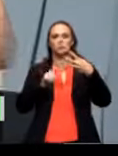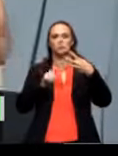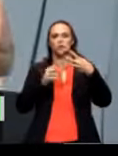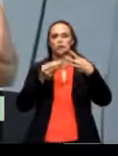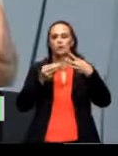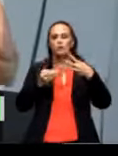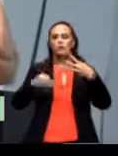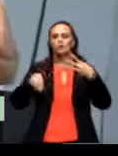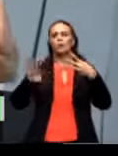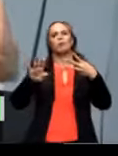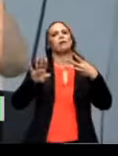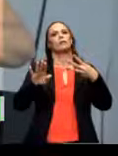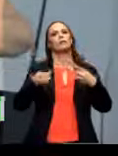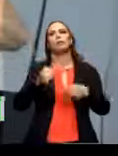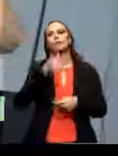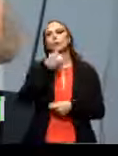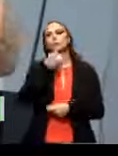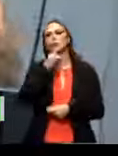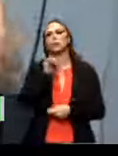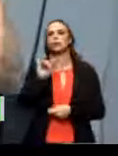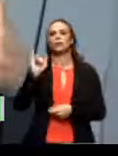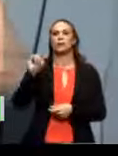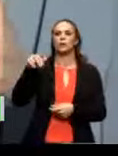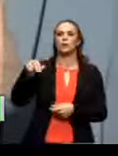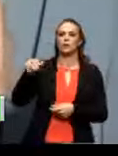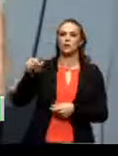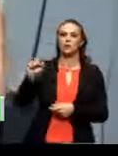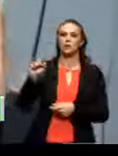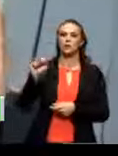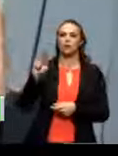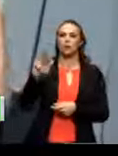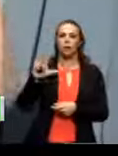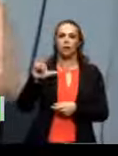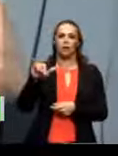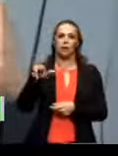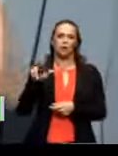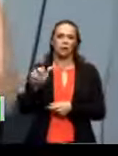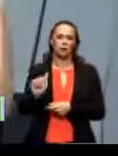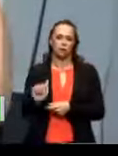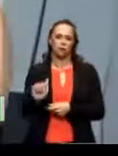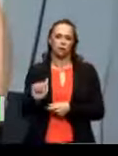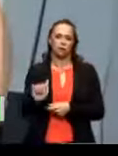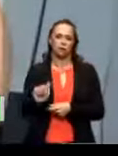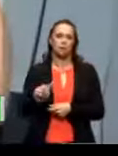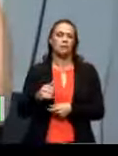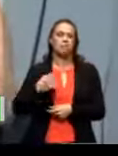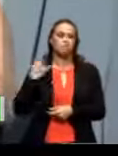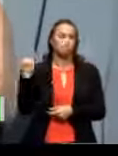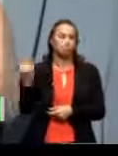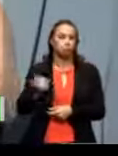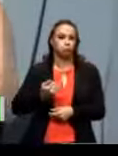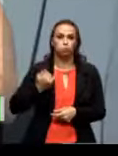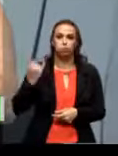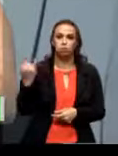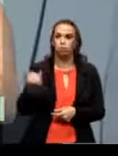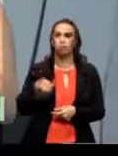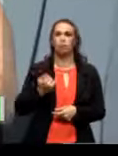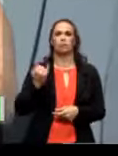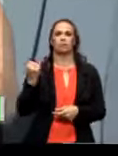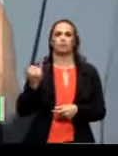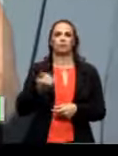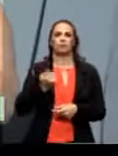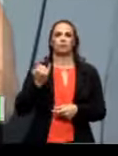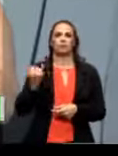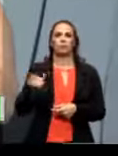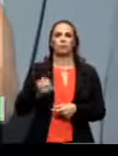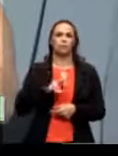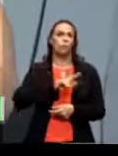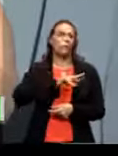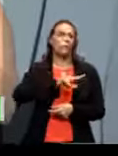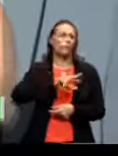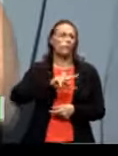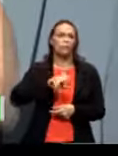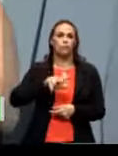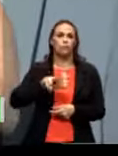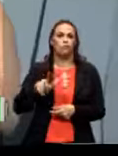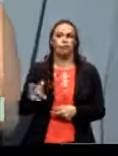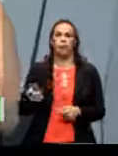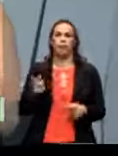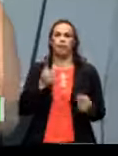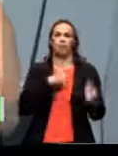é a insulina, né? O hormônio insulina, que é importantíssimo, diversos outros hormônios, também as